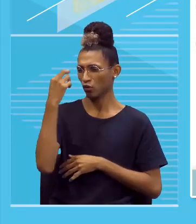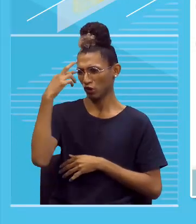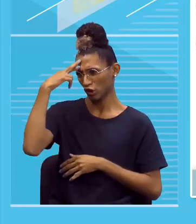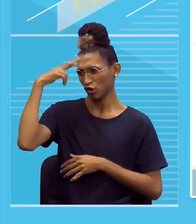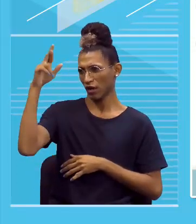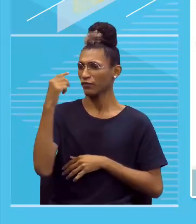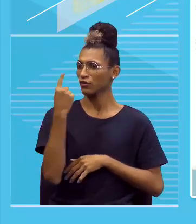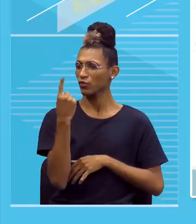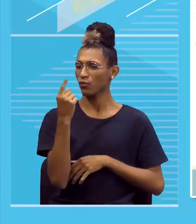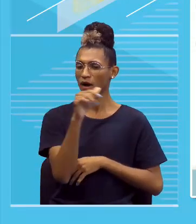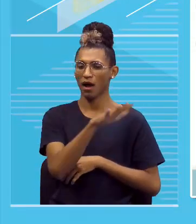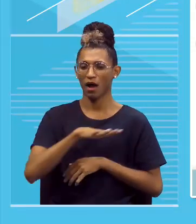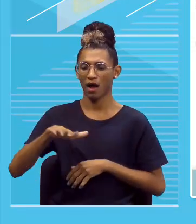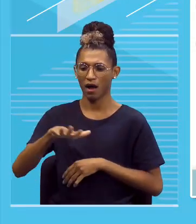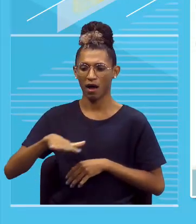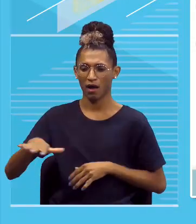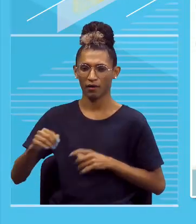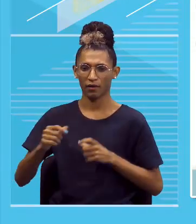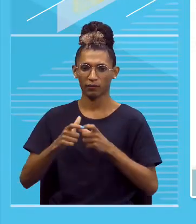ok